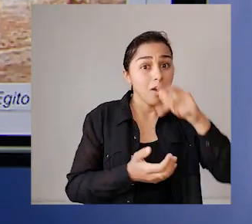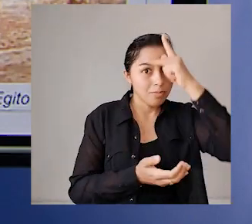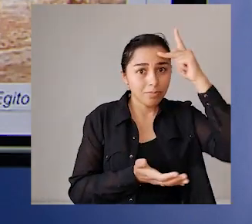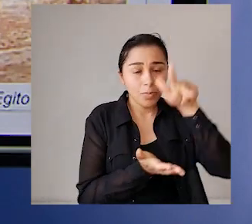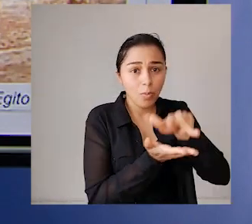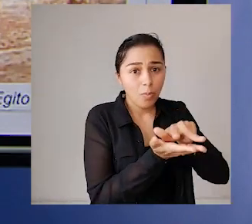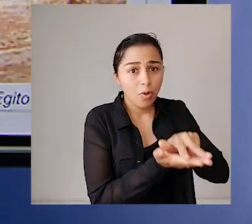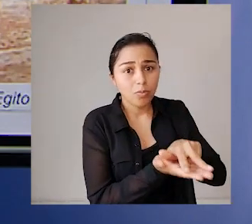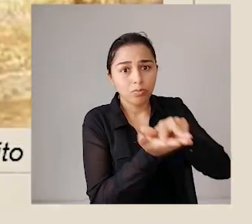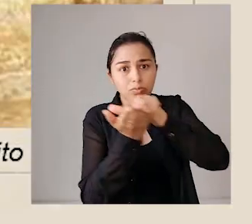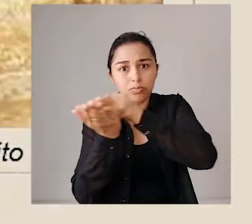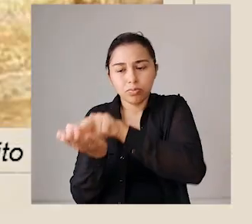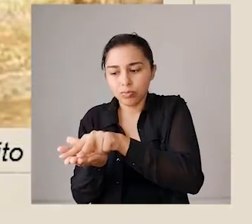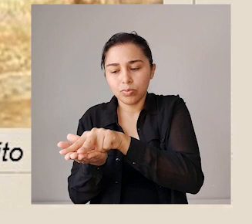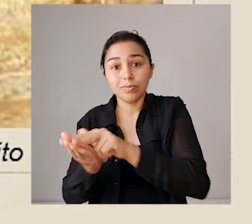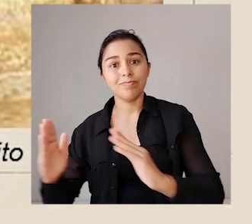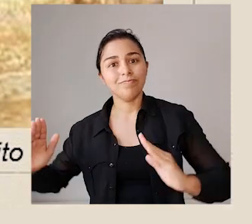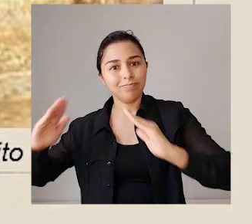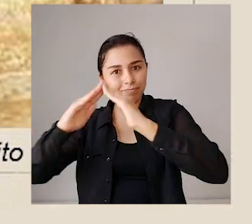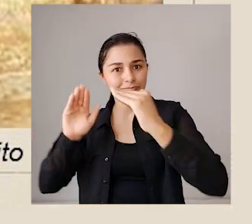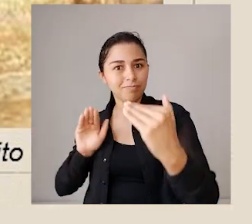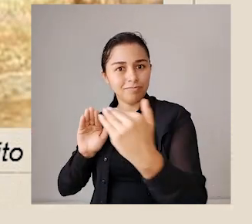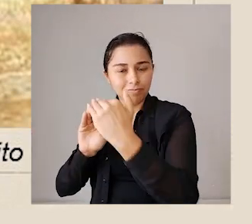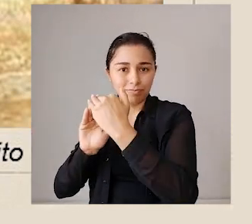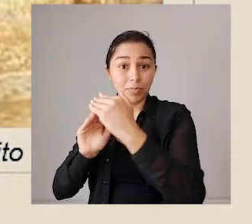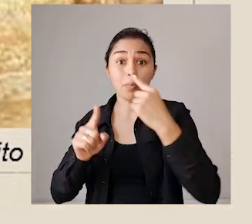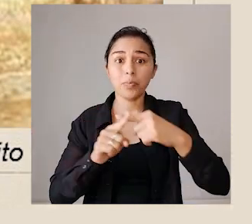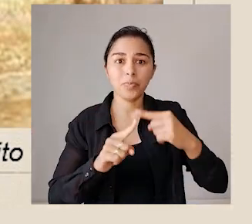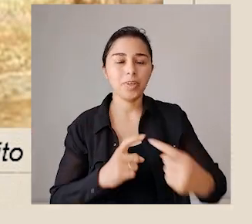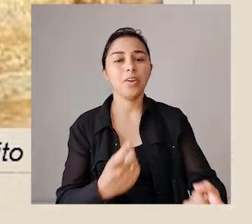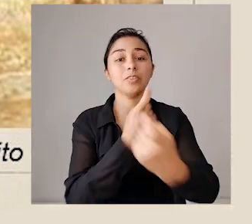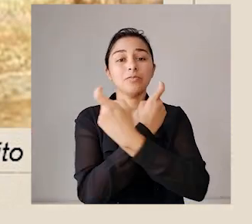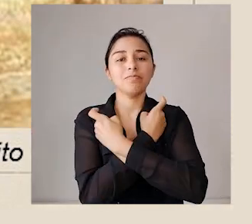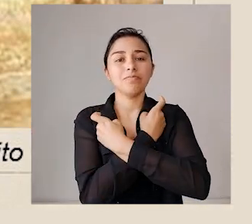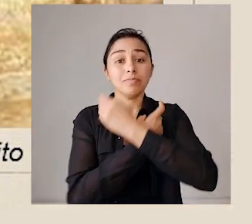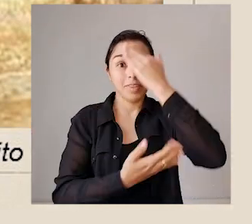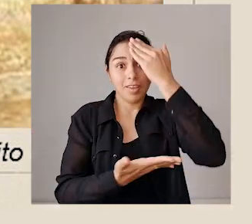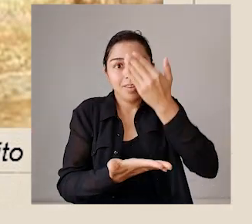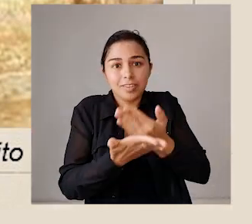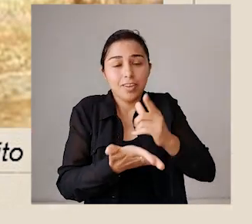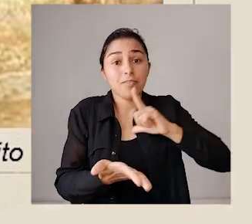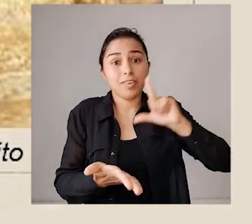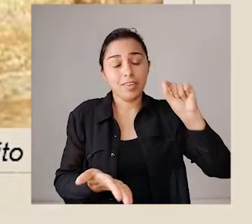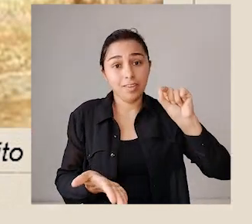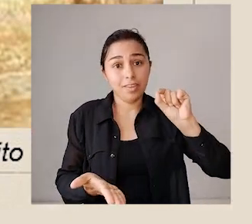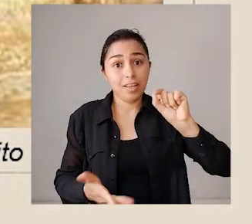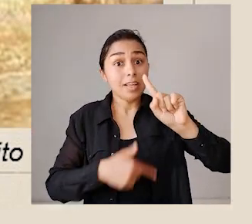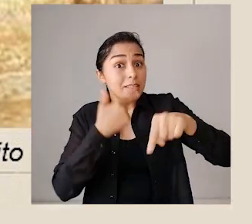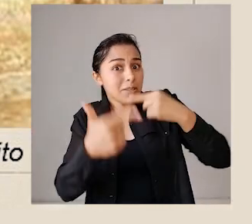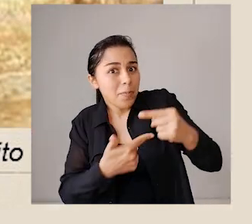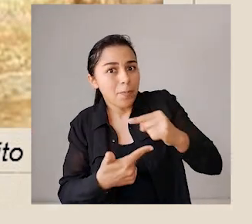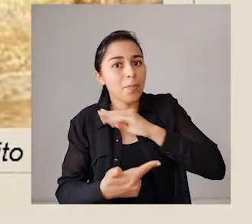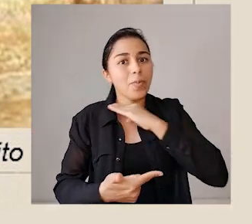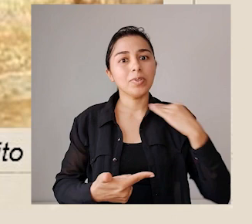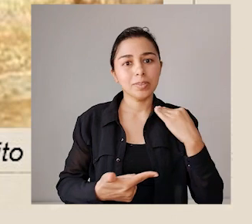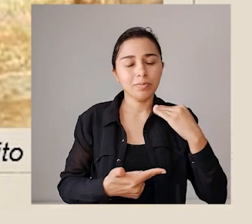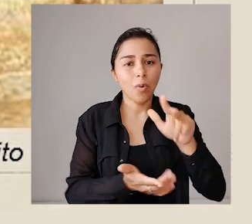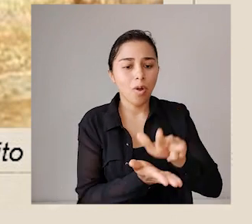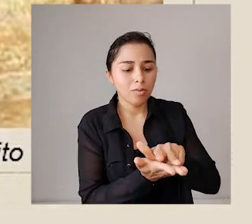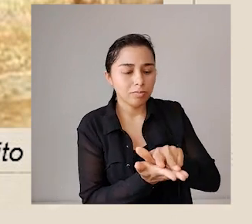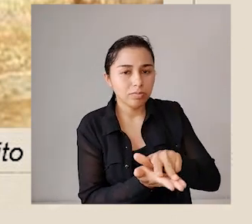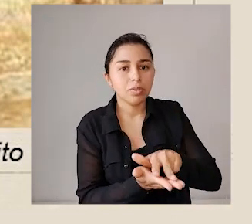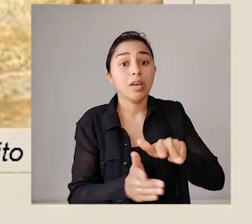sepultar suas famílias. Os faraós, eles acreditavam que existia uma vida após a